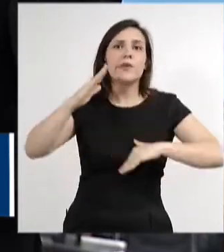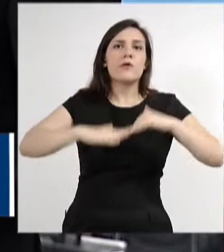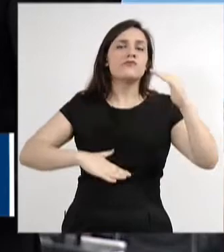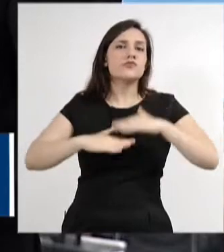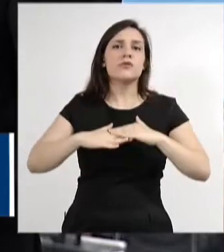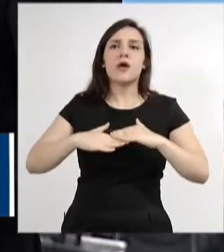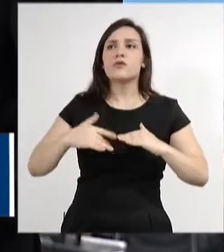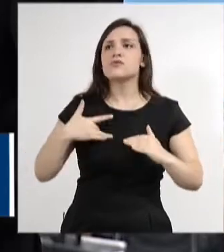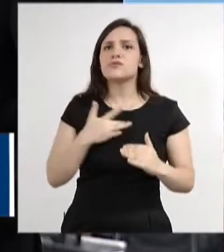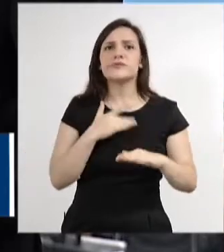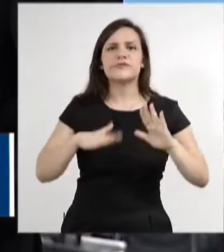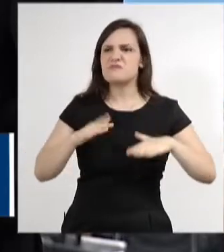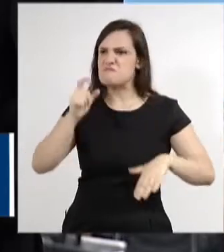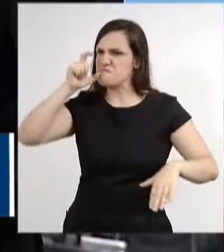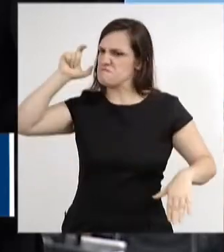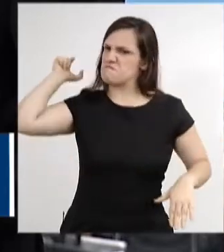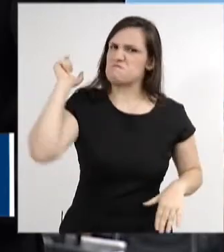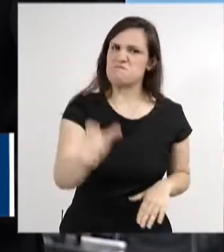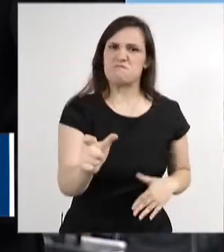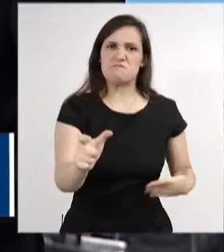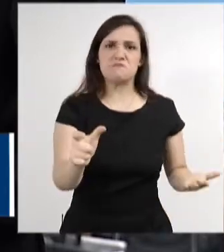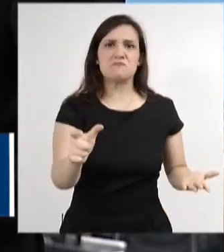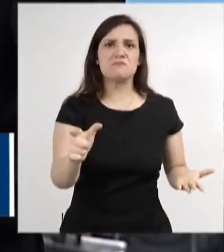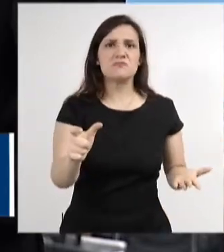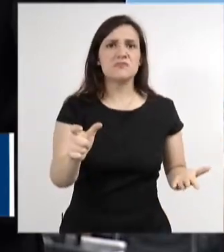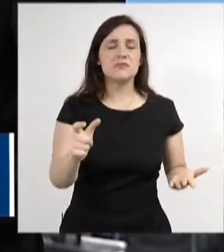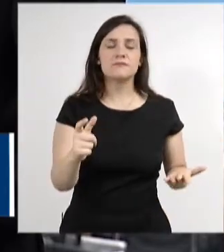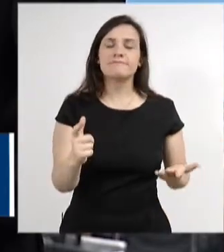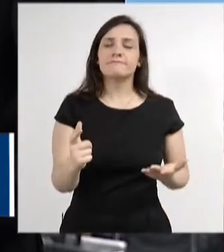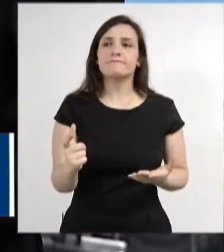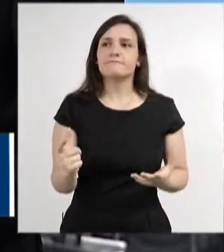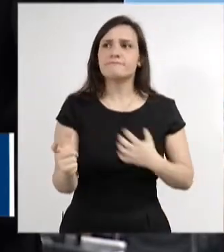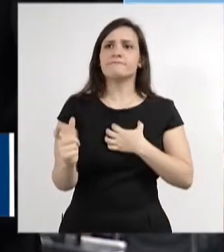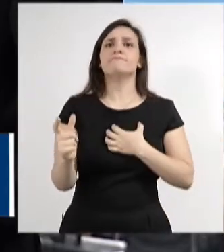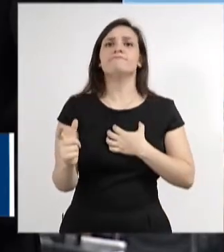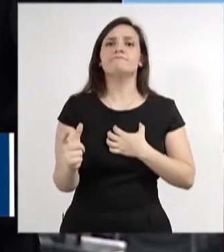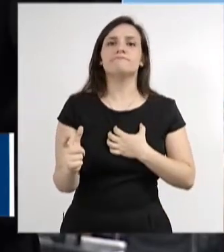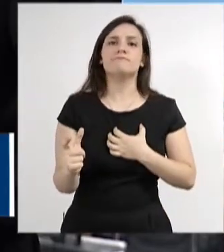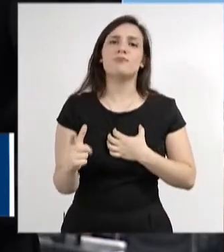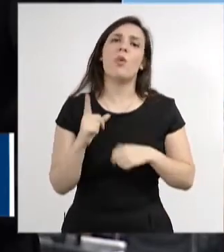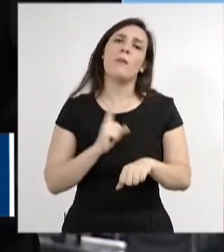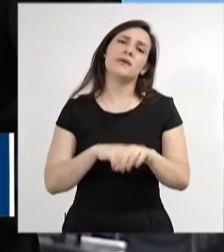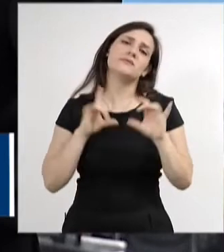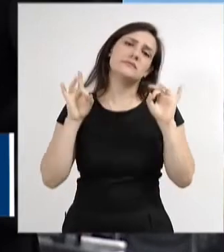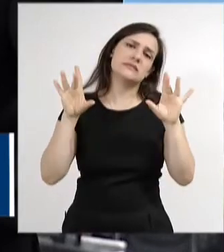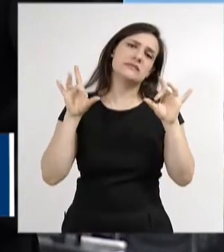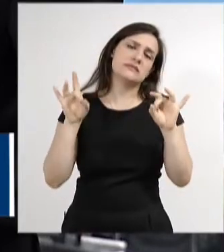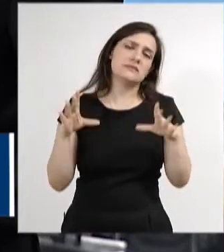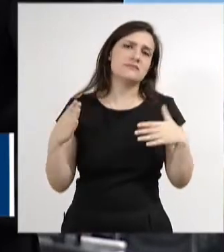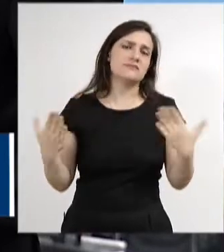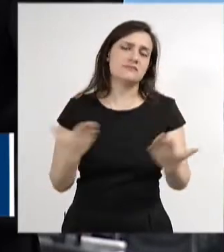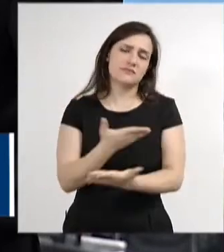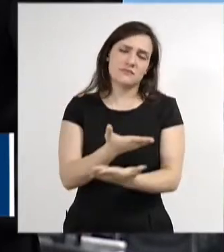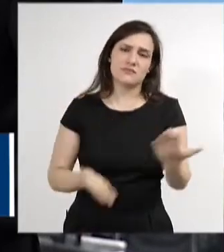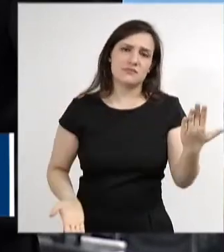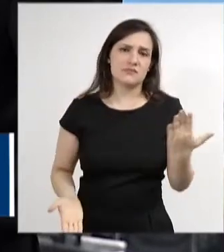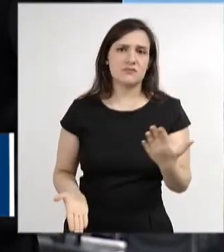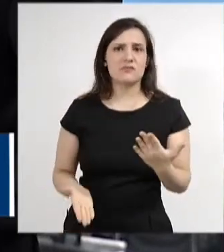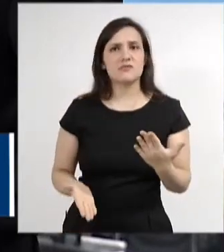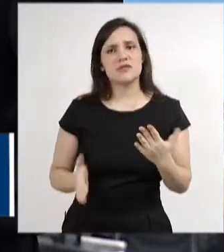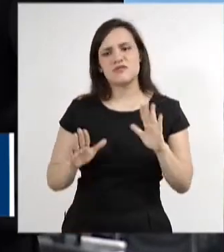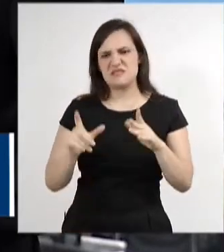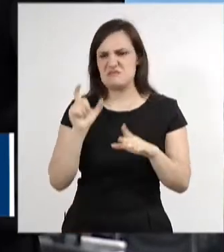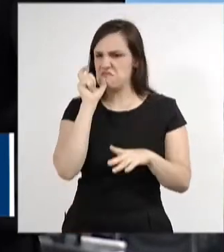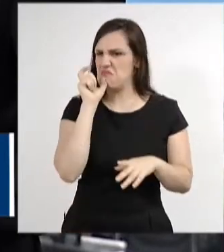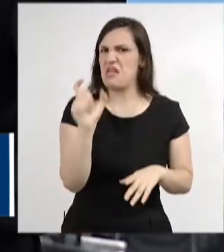infelizmente, acontece, né, de profissionais naquele momento tão especial da mulher falar palavras